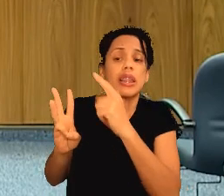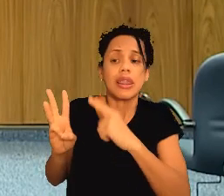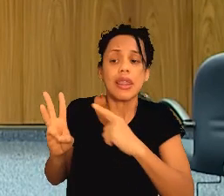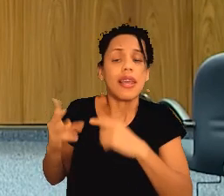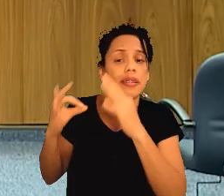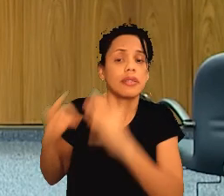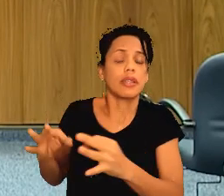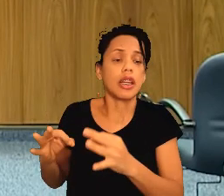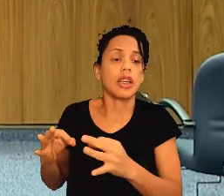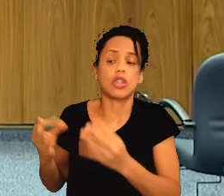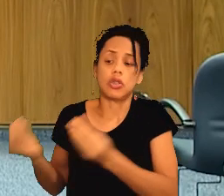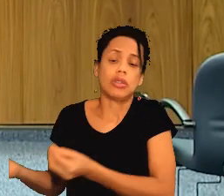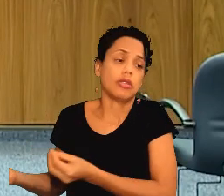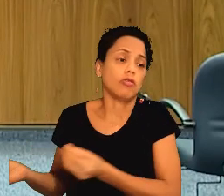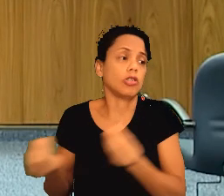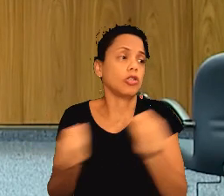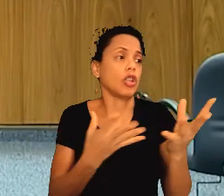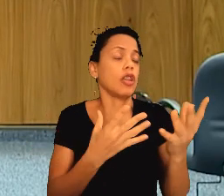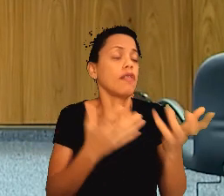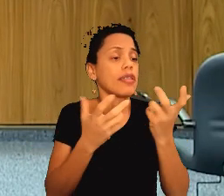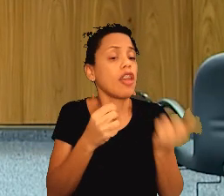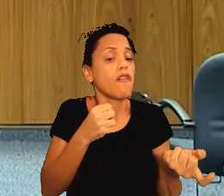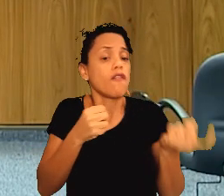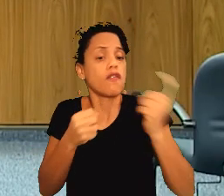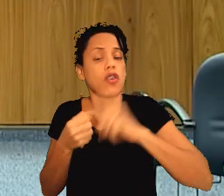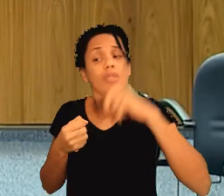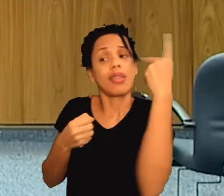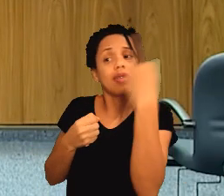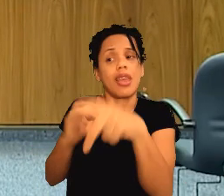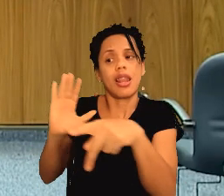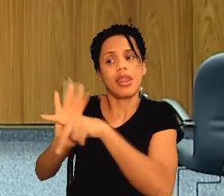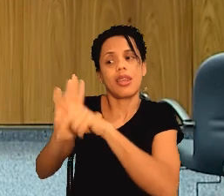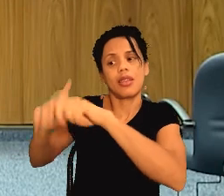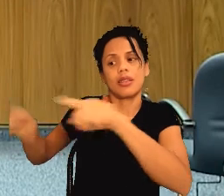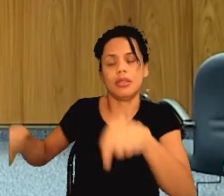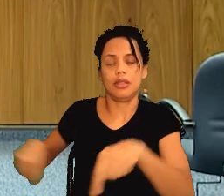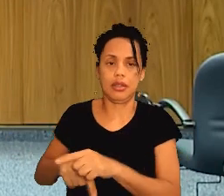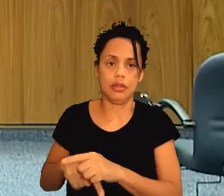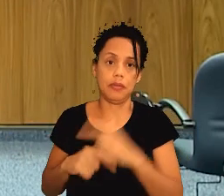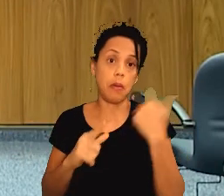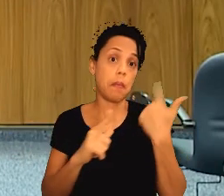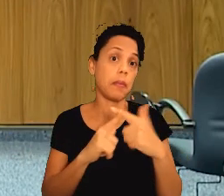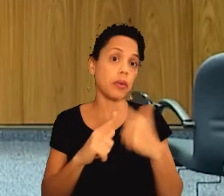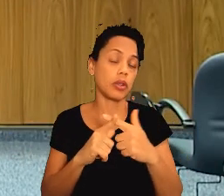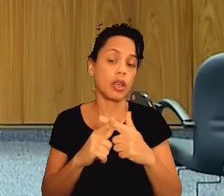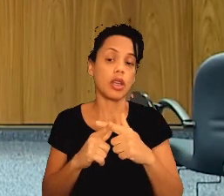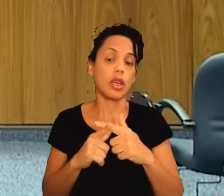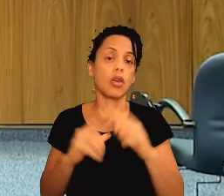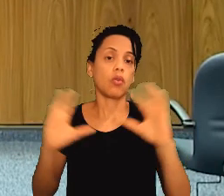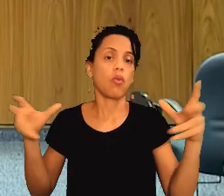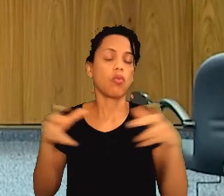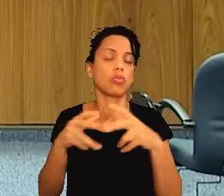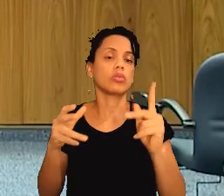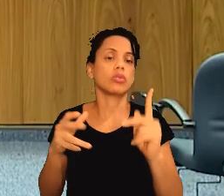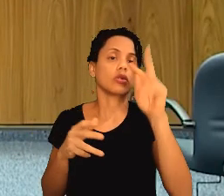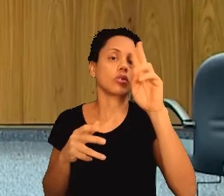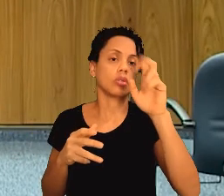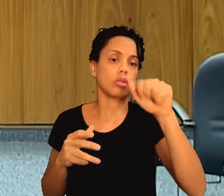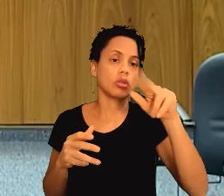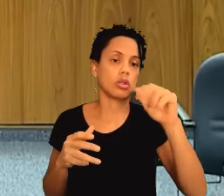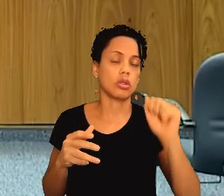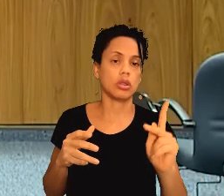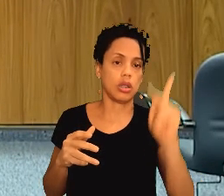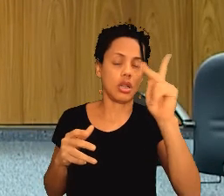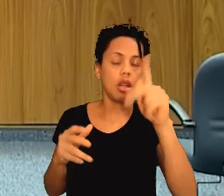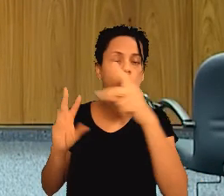em não se demover da vontade de retomar os seus territórios? Porque, assim como no caso dos Krenak, né, o período